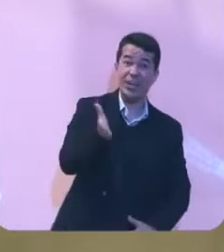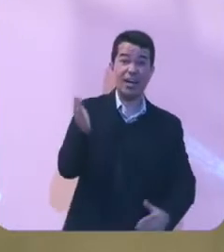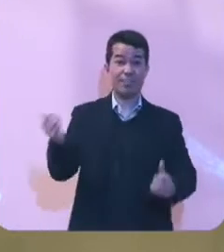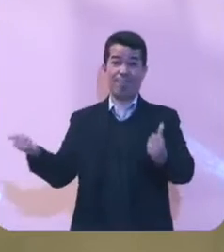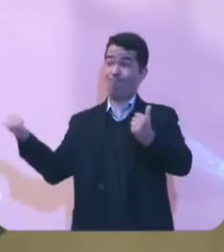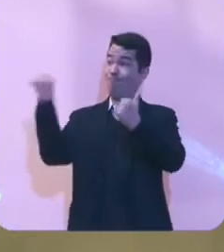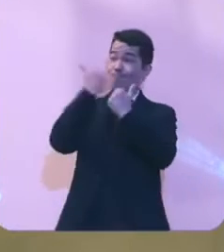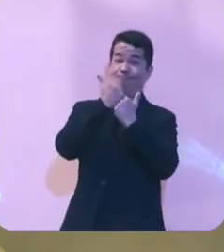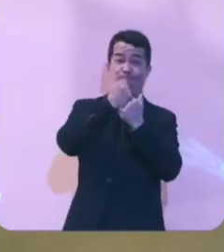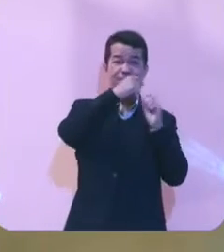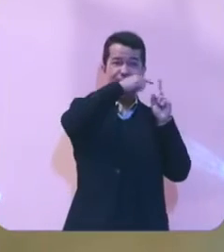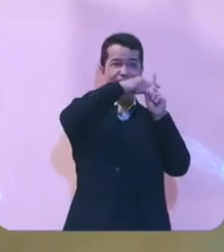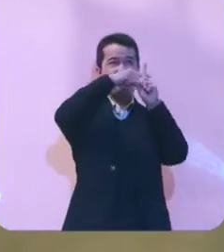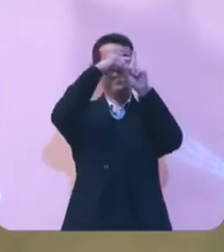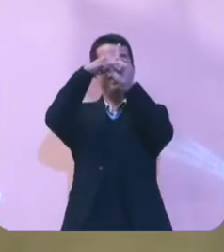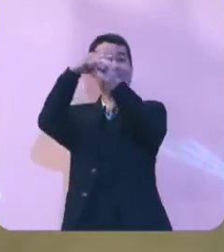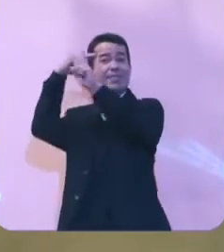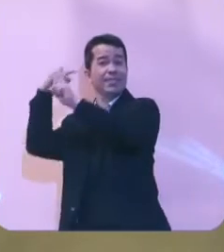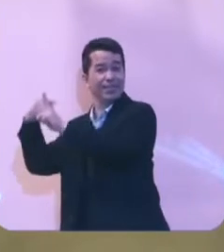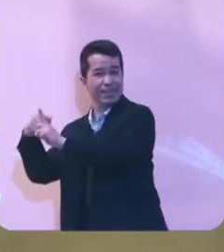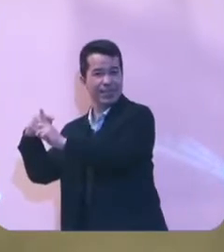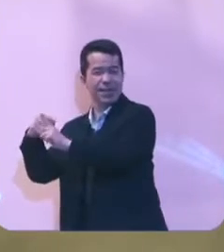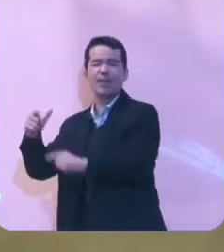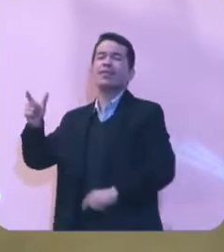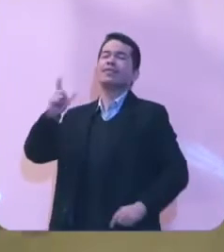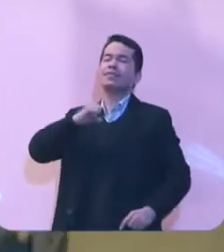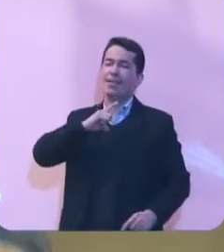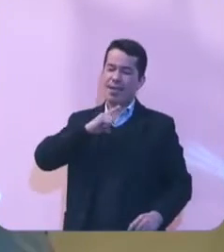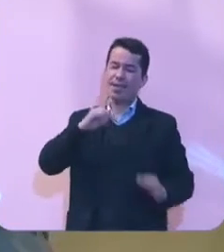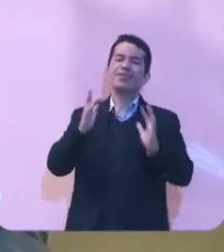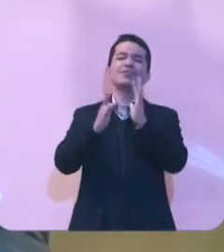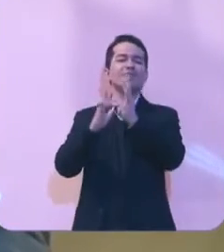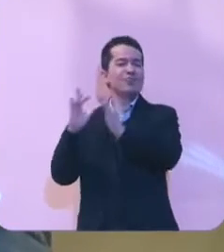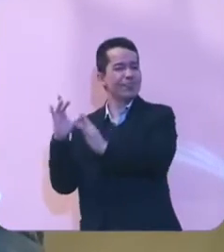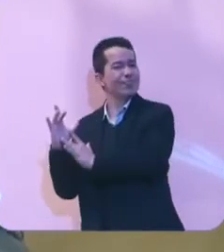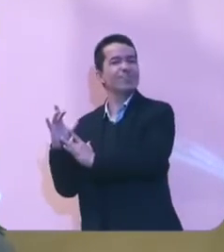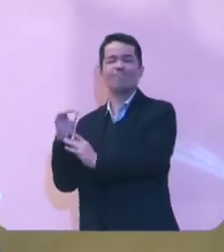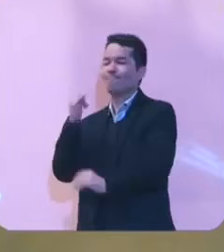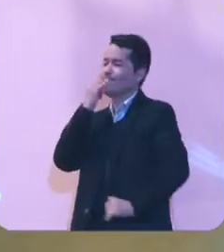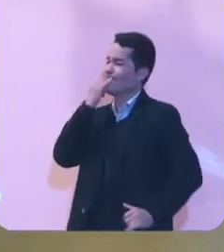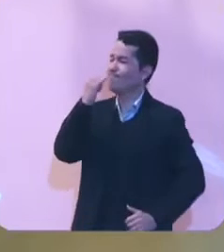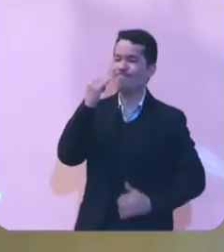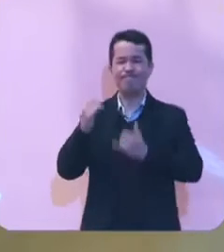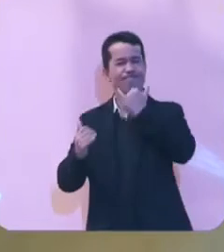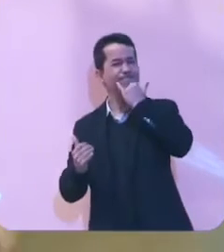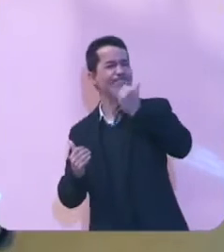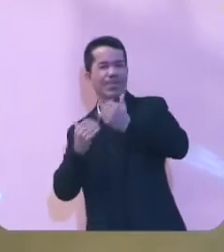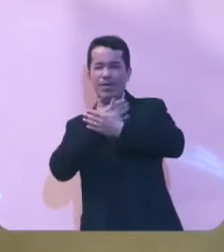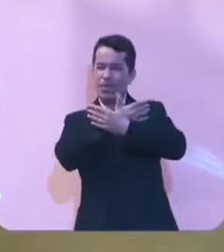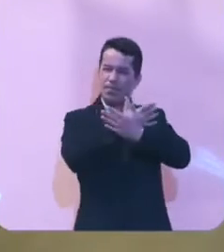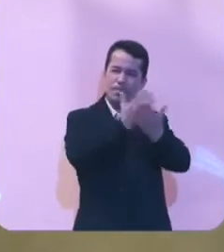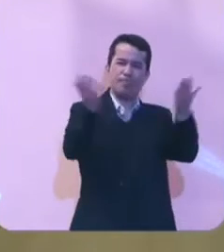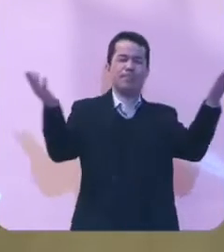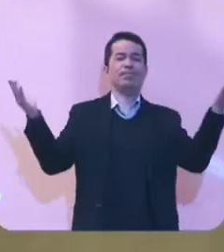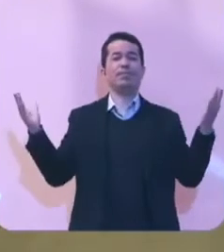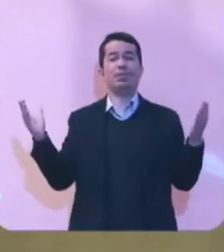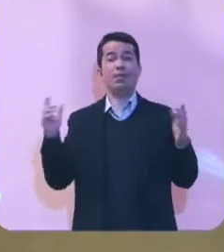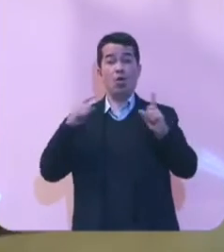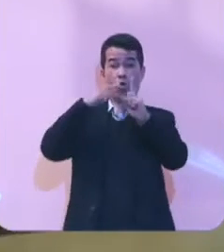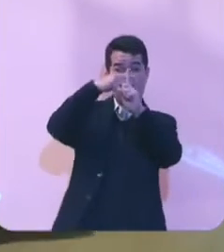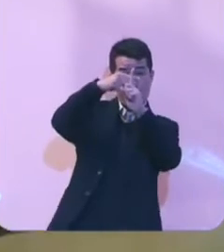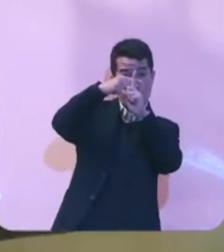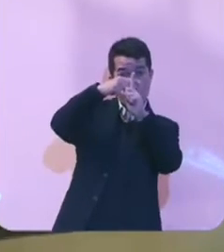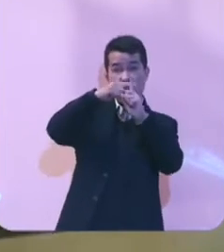do Calvário, os nossos pecados e se fez pecado por nós. E aí então, aquilo que se fazia